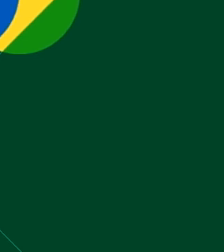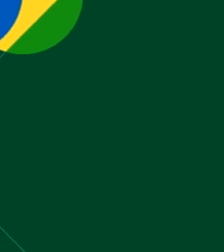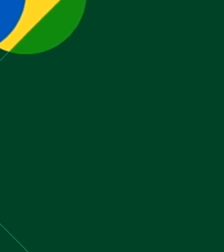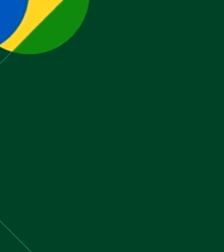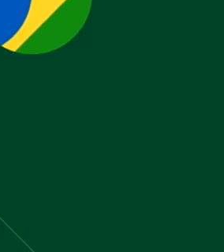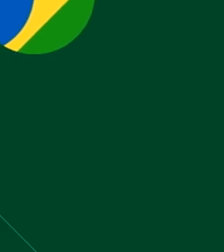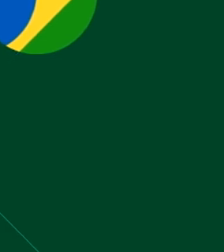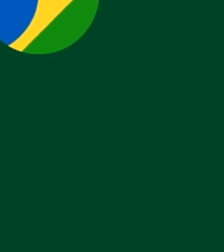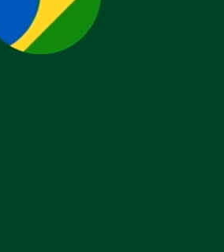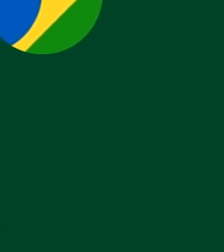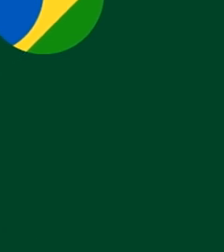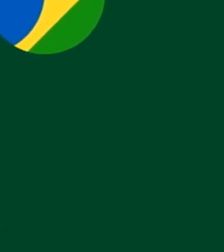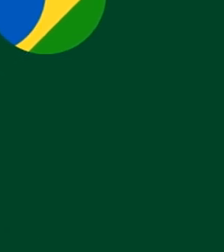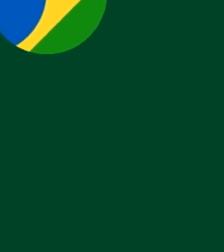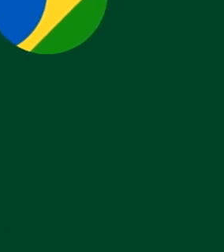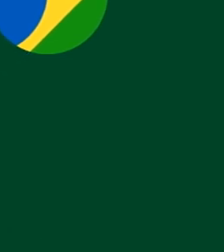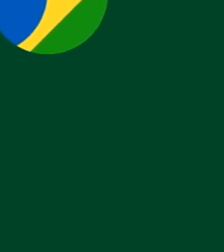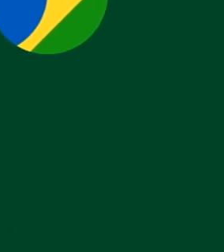Minuto Saúde.